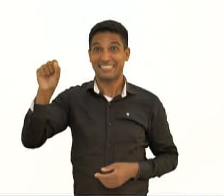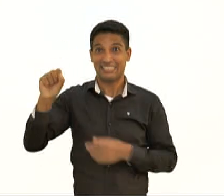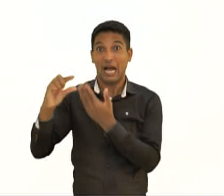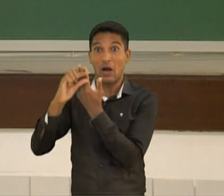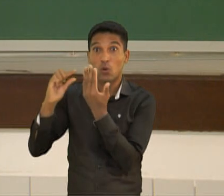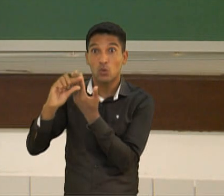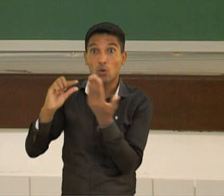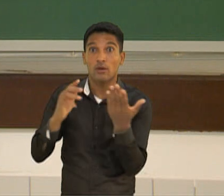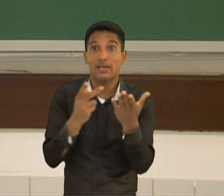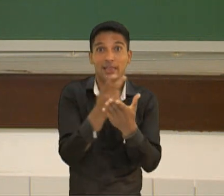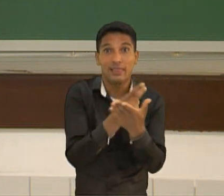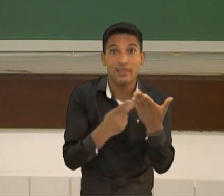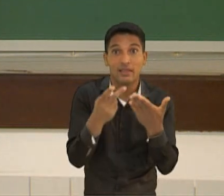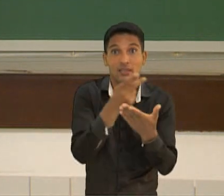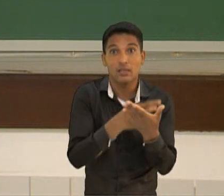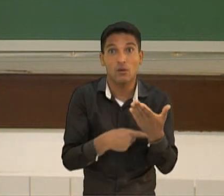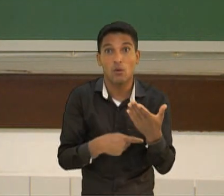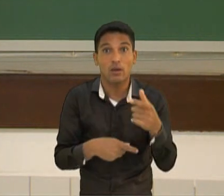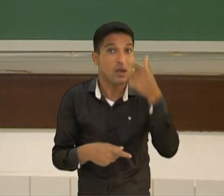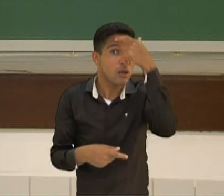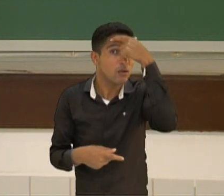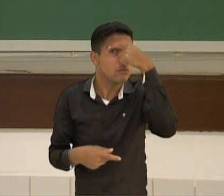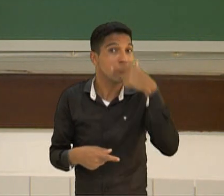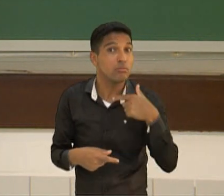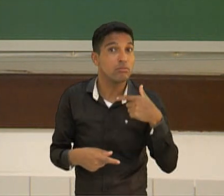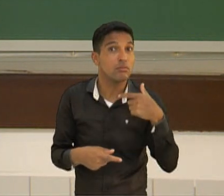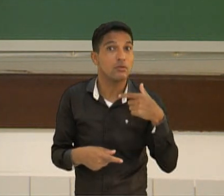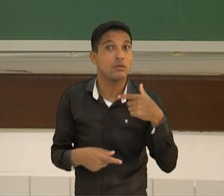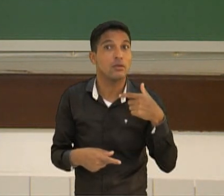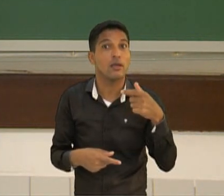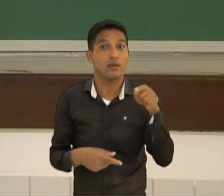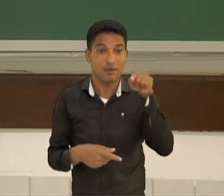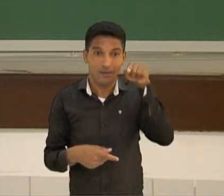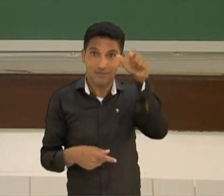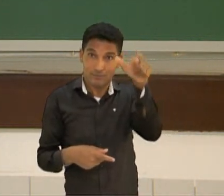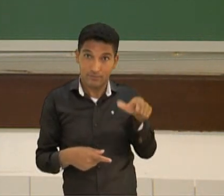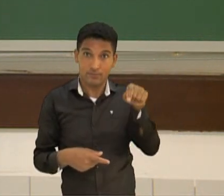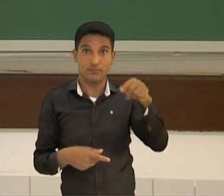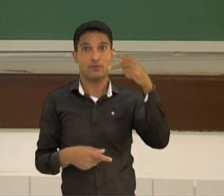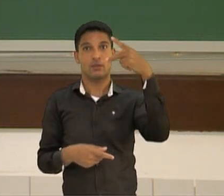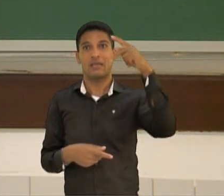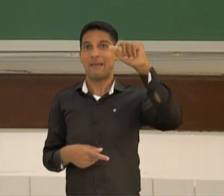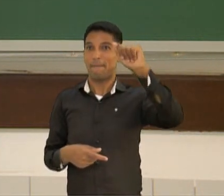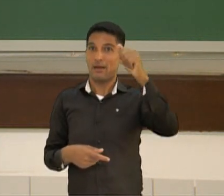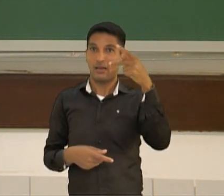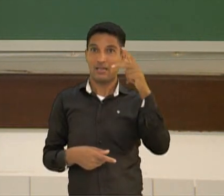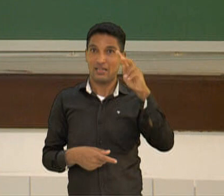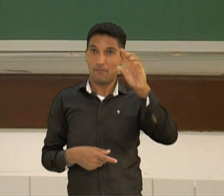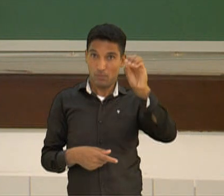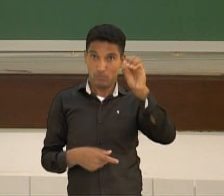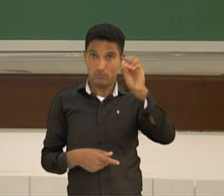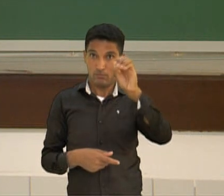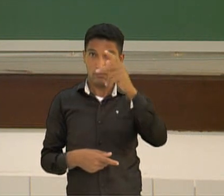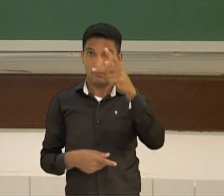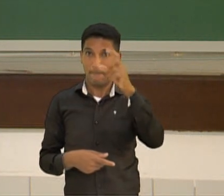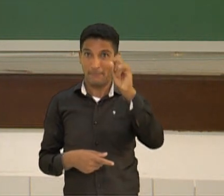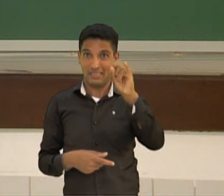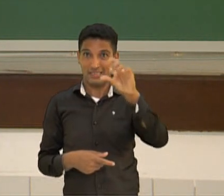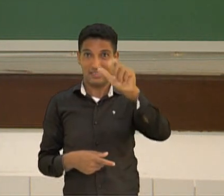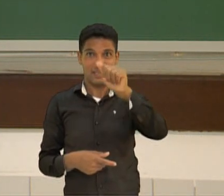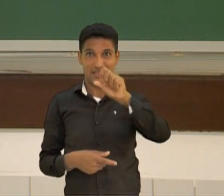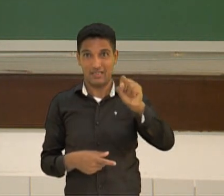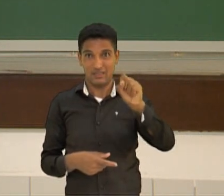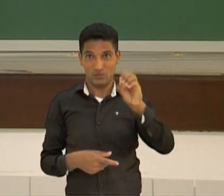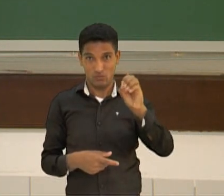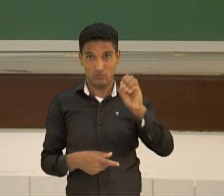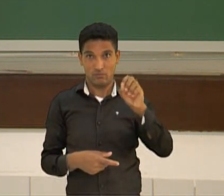interessante. Romper esses padrões, né? E principalmente essa atuação estética que diz aqui, é realmente o quê? É alterar